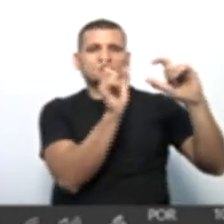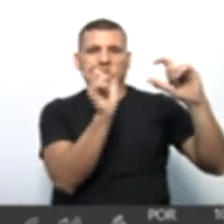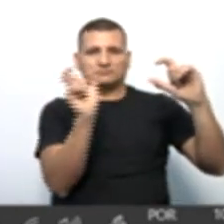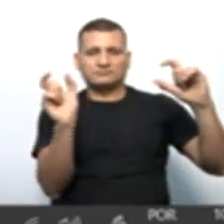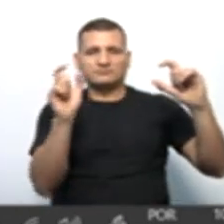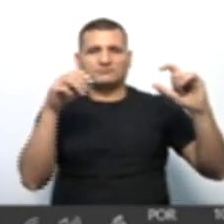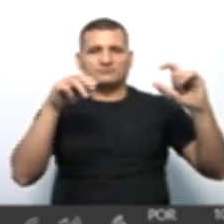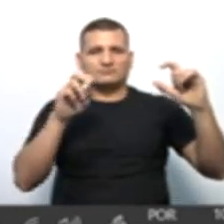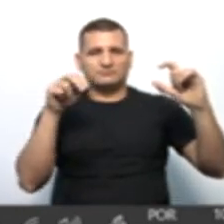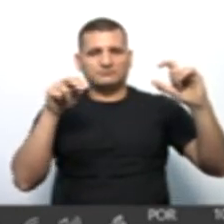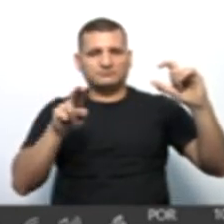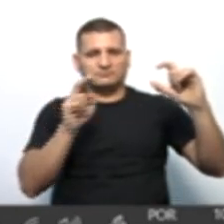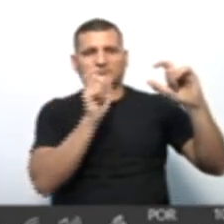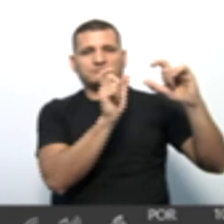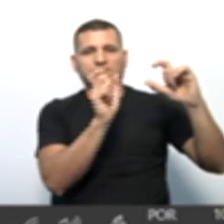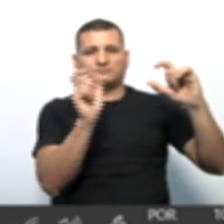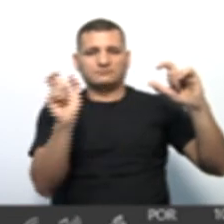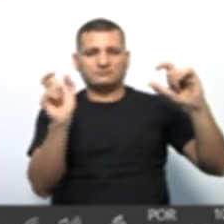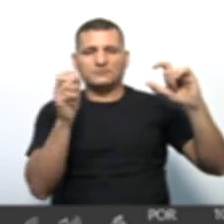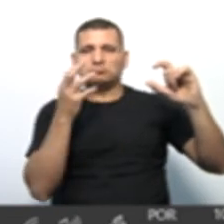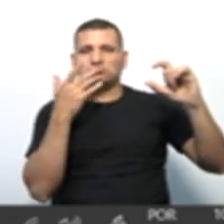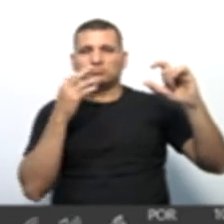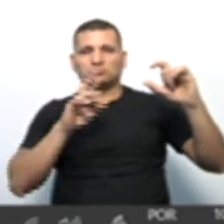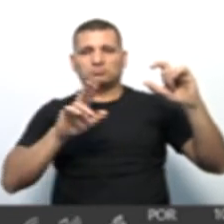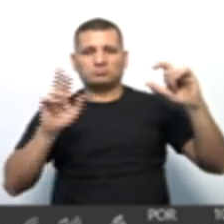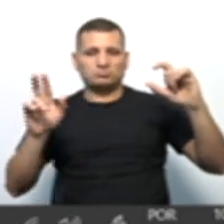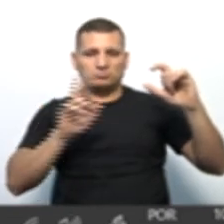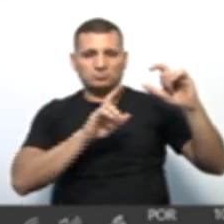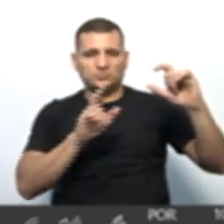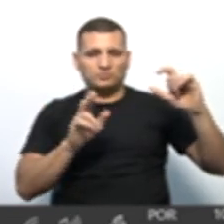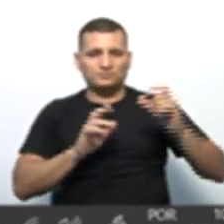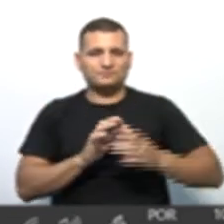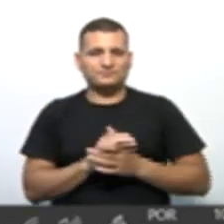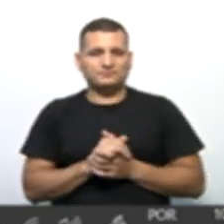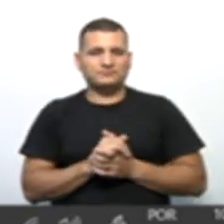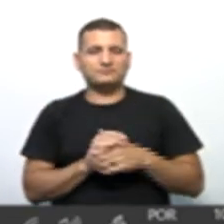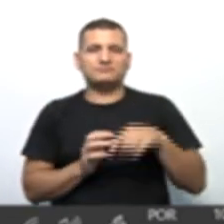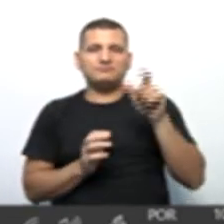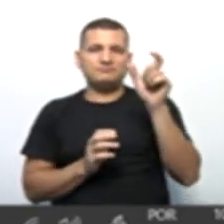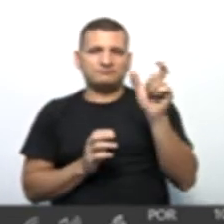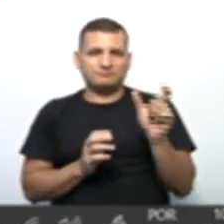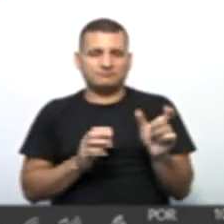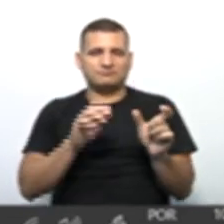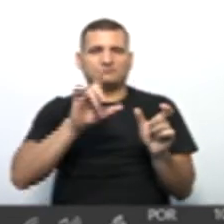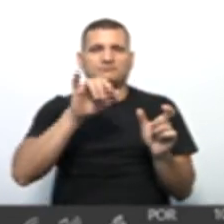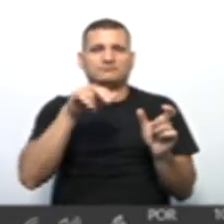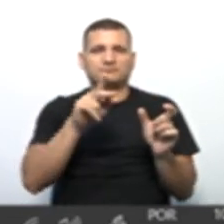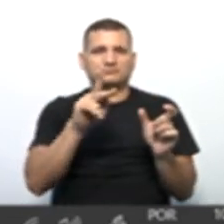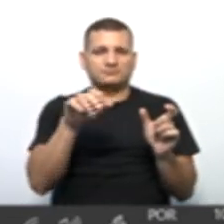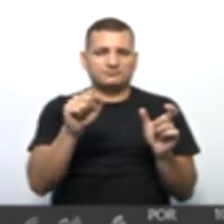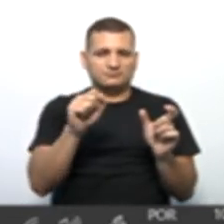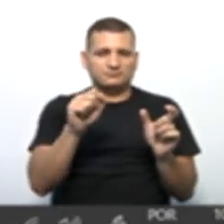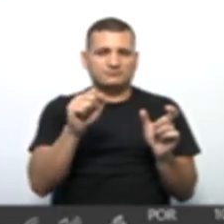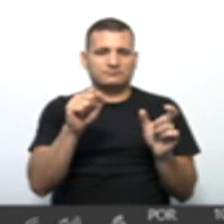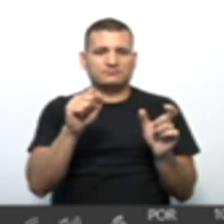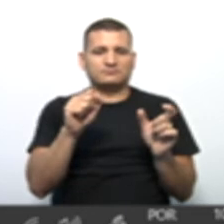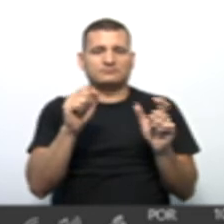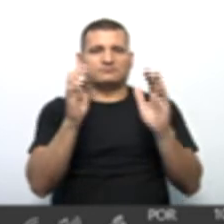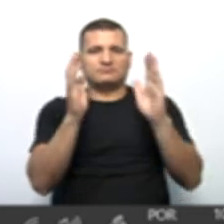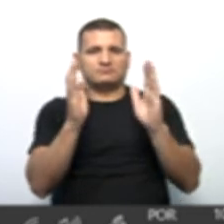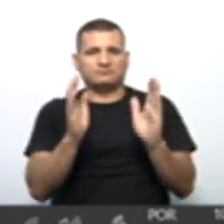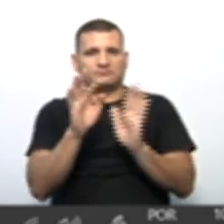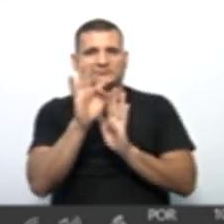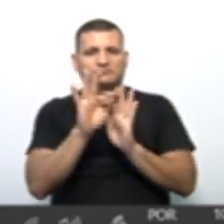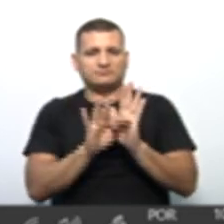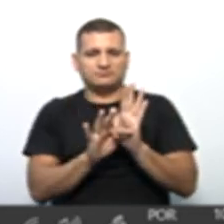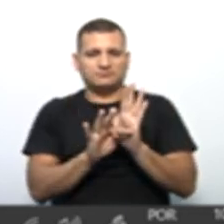com o botão diferenciado uma cor diferente por botão colocou aqui os links né pra ter acesso às laterais o texto